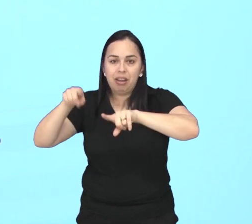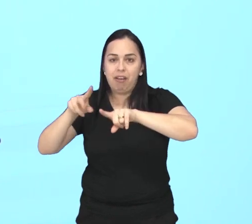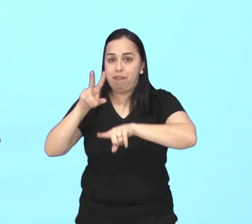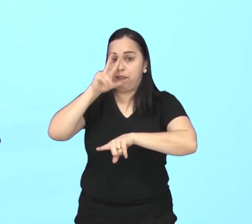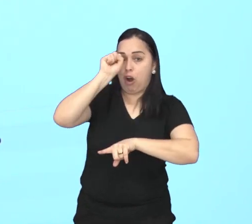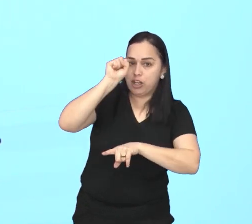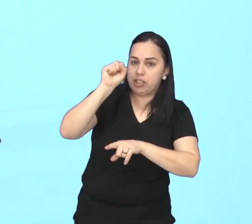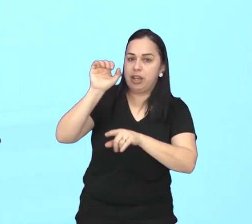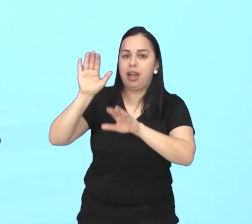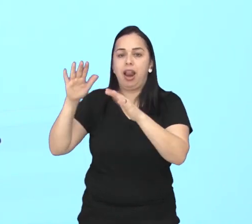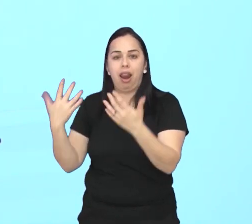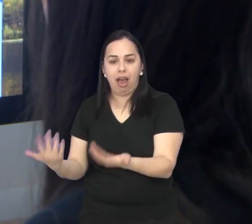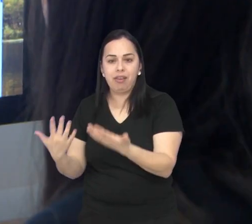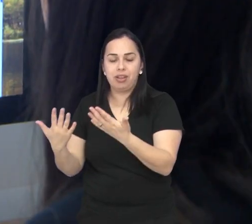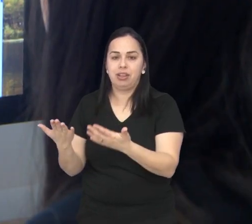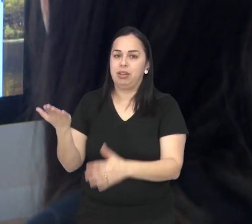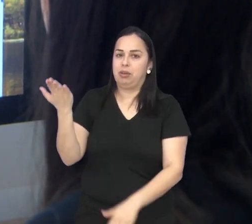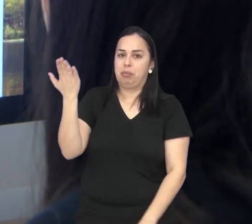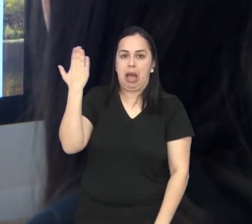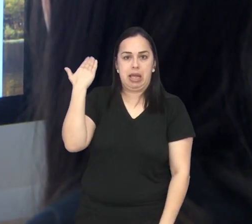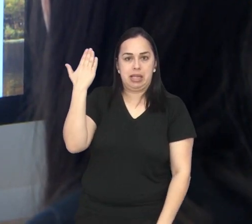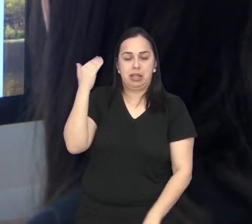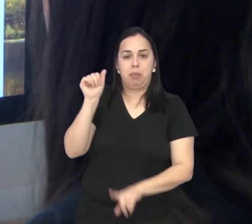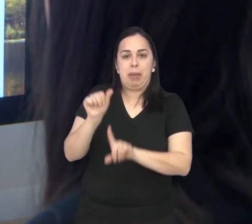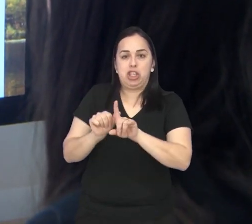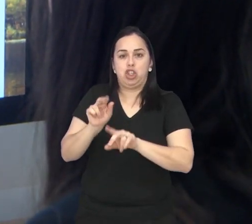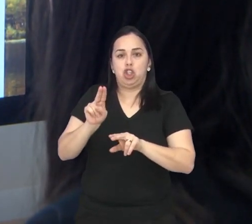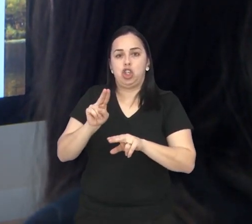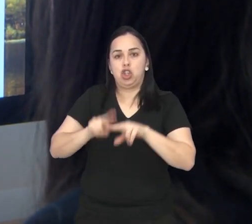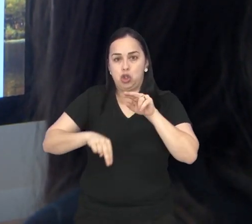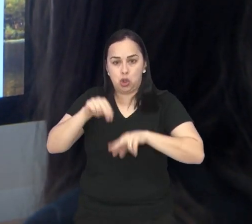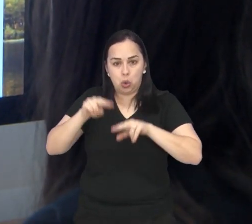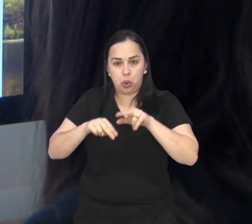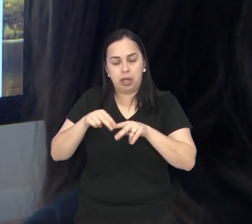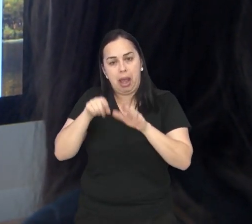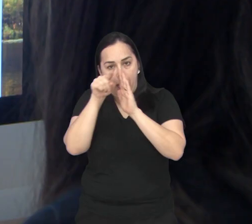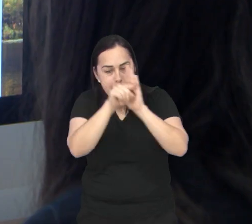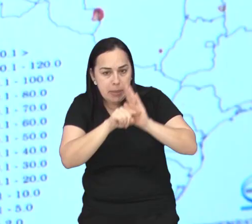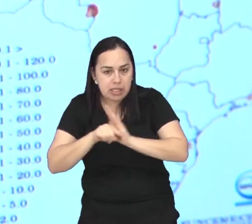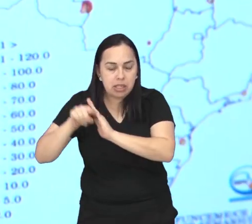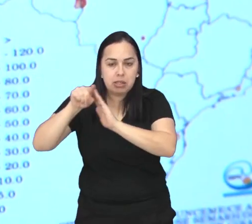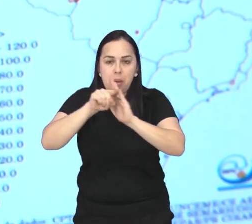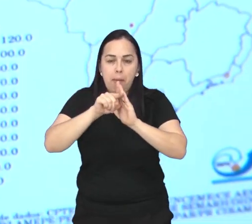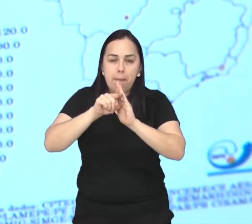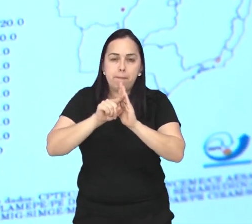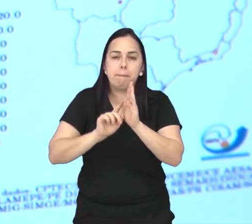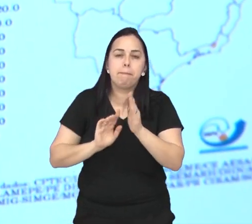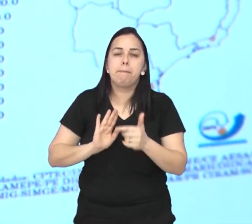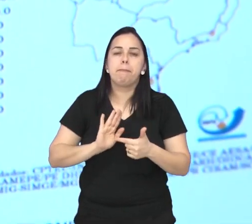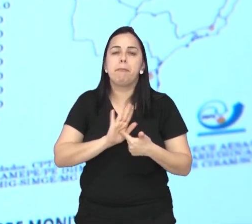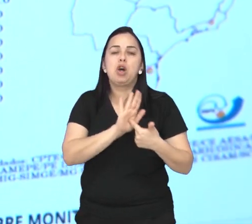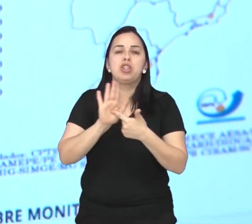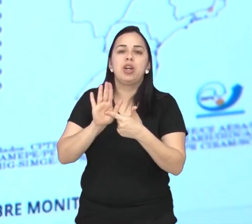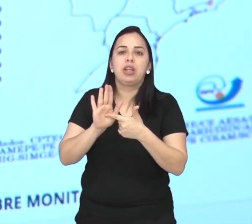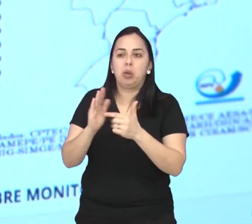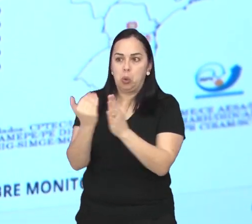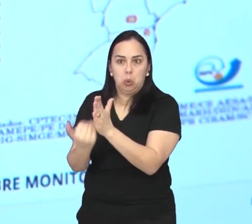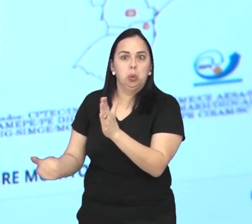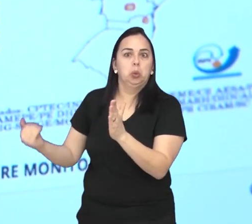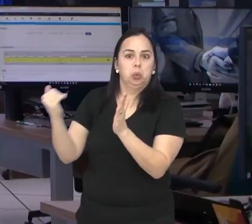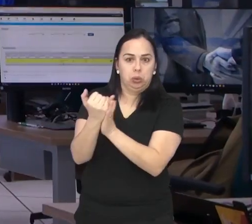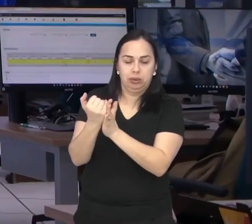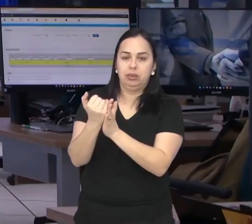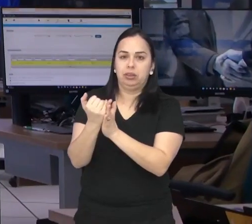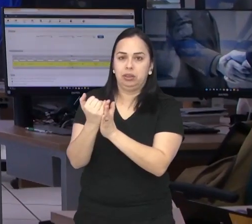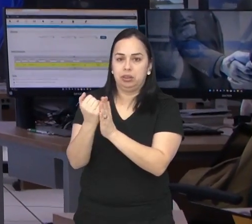entre moderada e forte, diferente do que era esperado em junho, quando os números tendenciavam para um super El